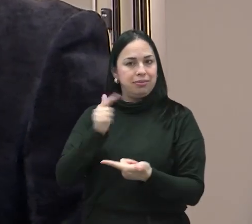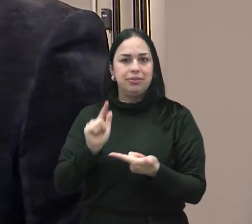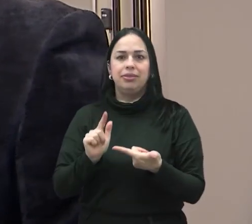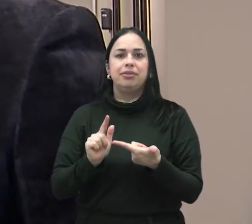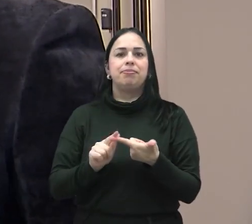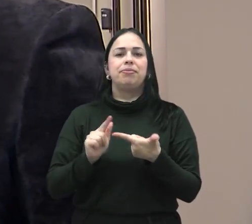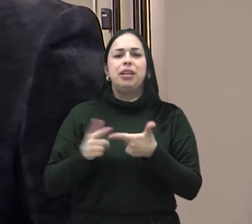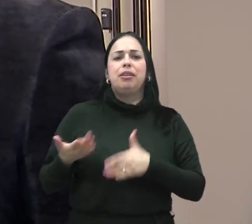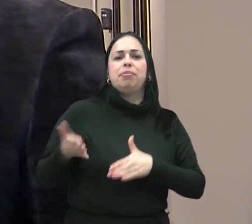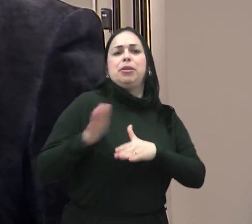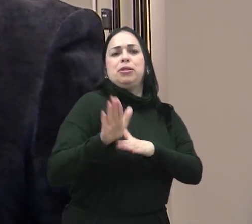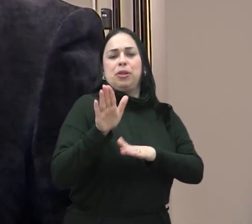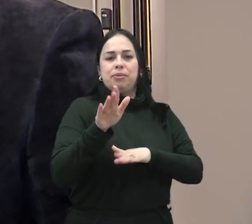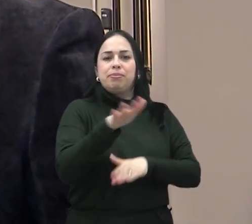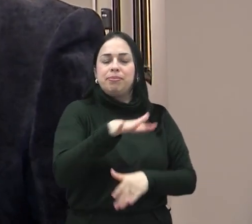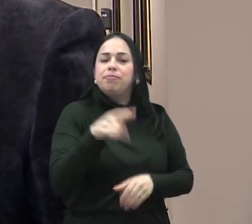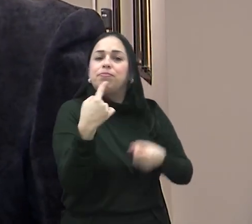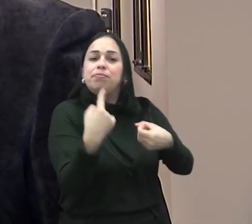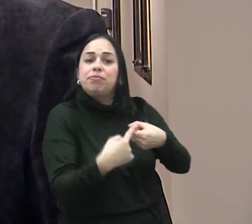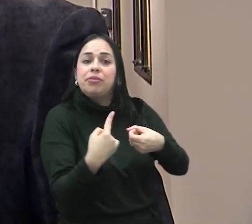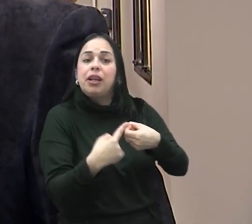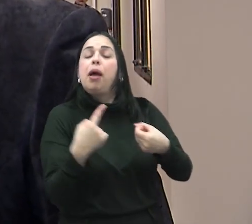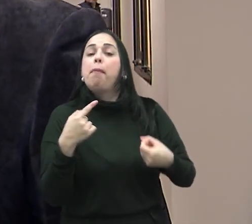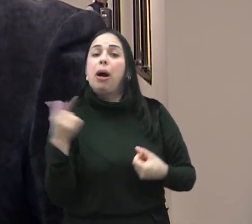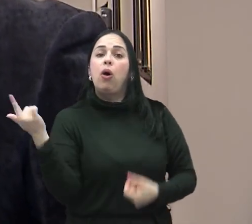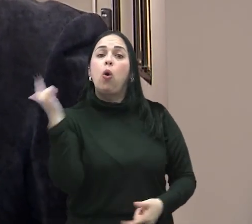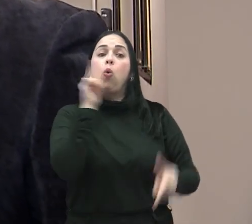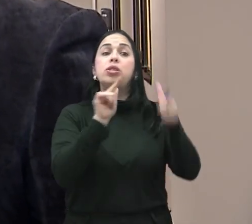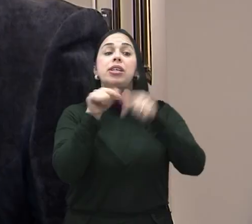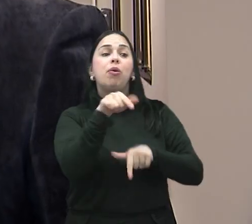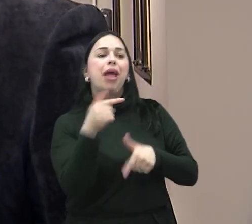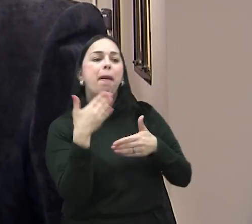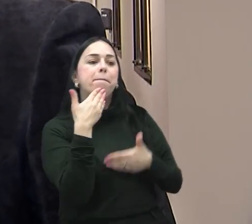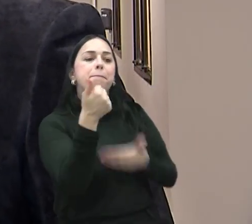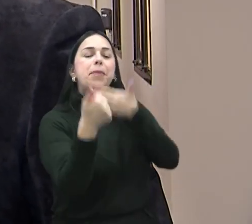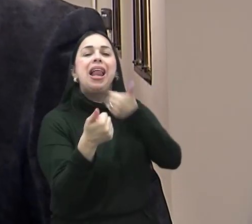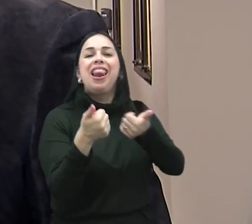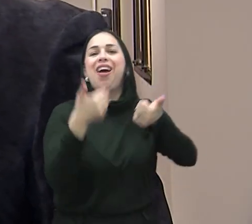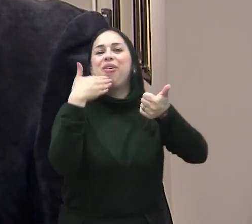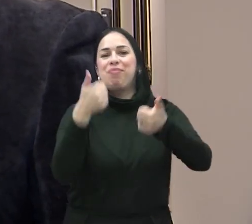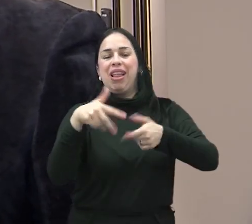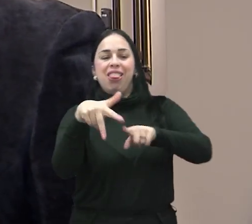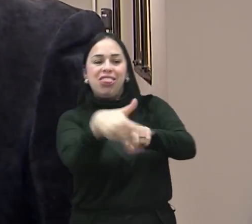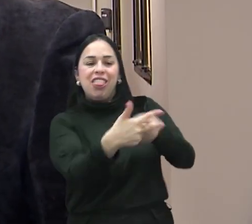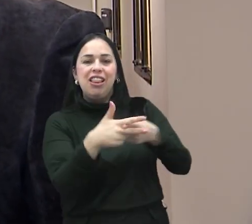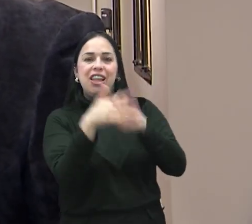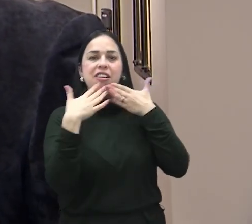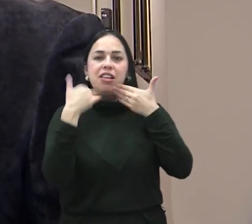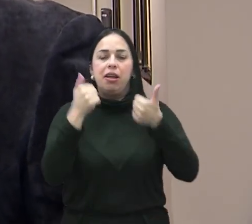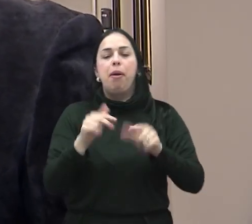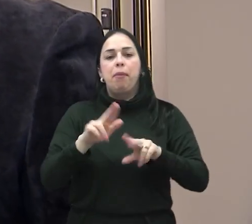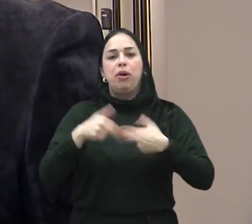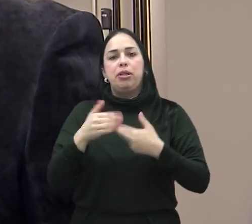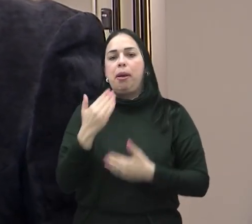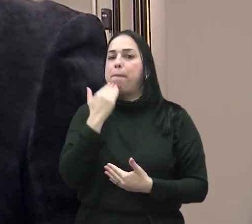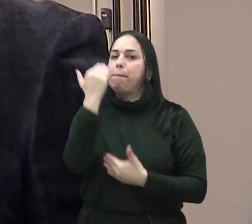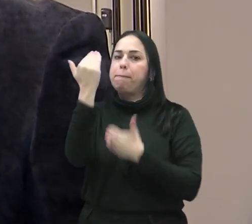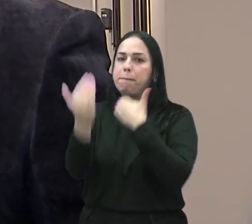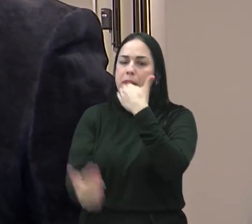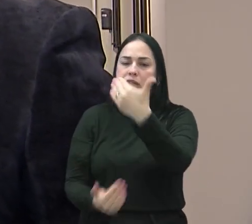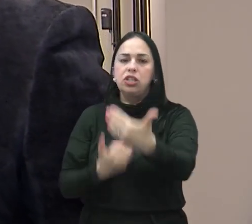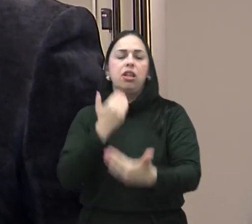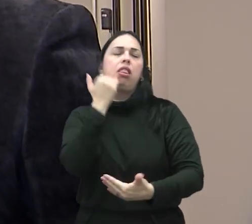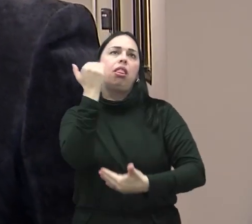isso, trabalhamos para a cidade, para a população, para que chegue melhorias nos bairros. Então nós temos ali